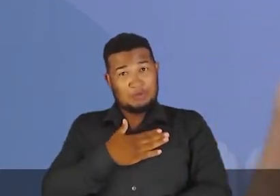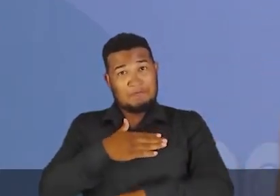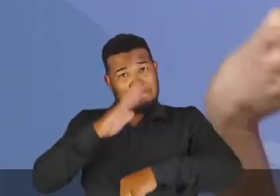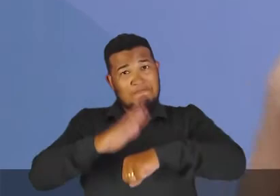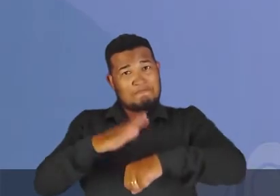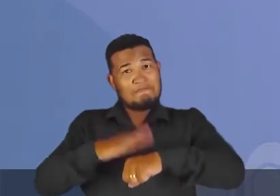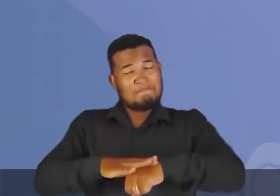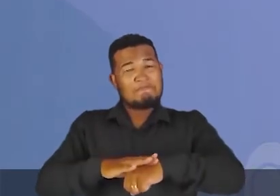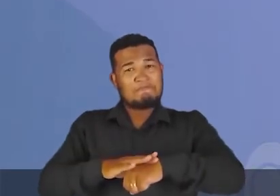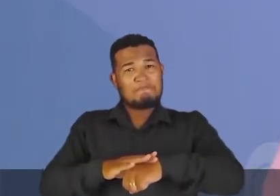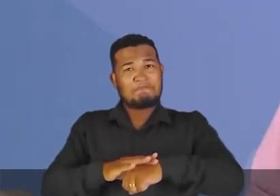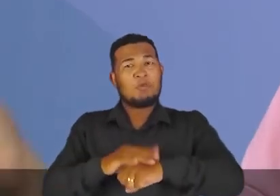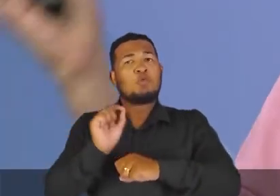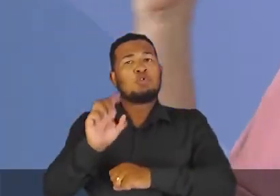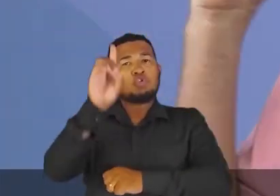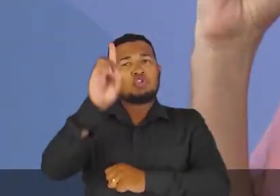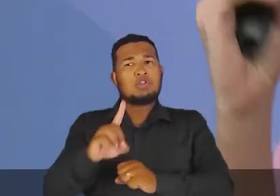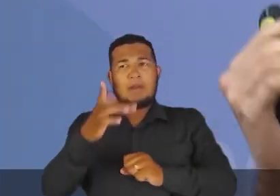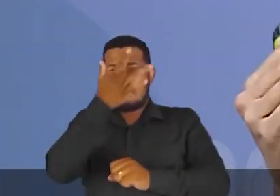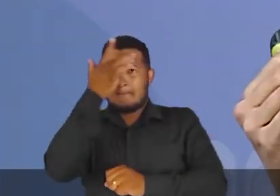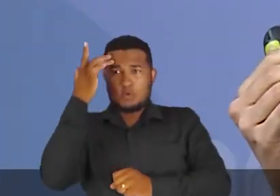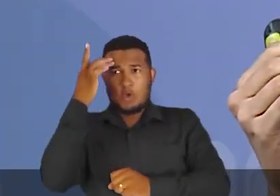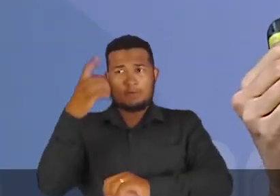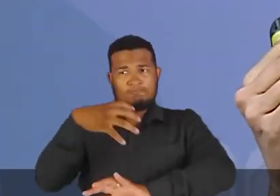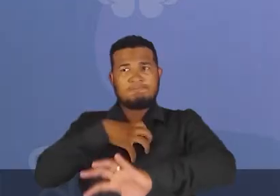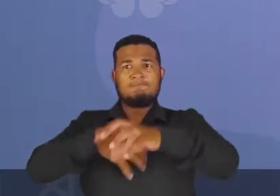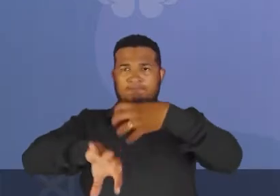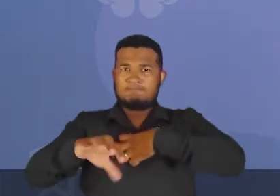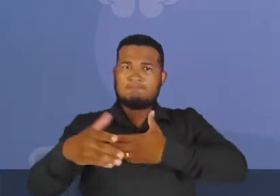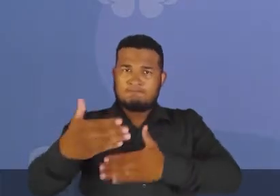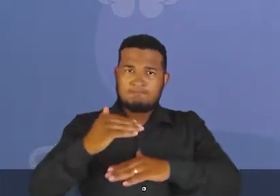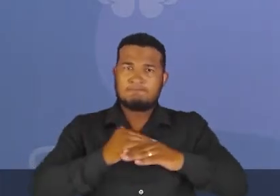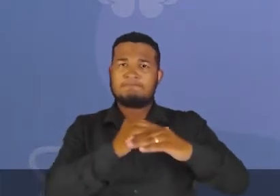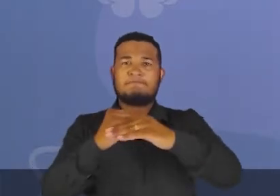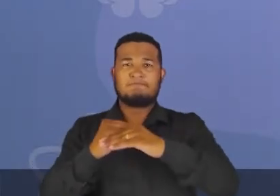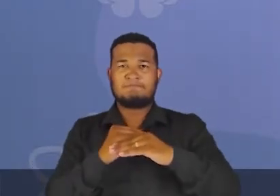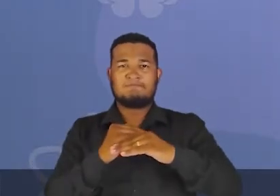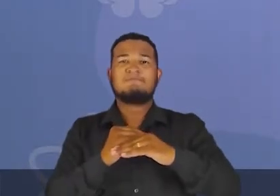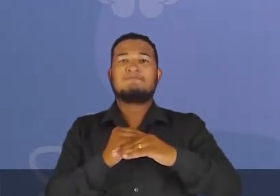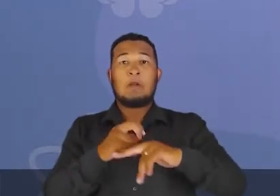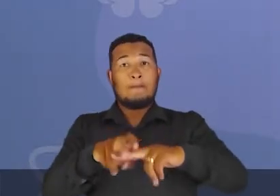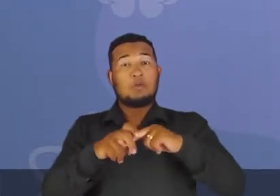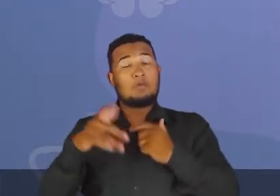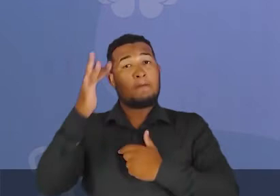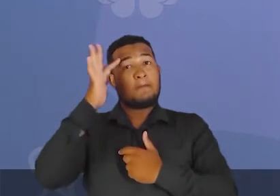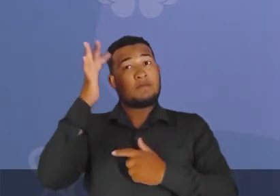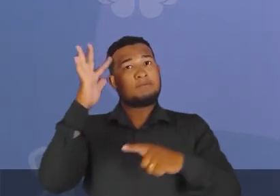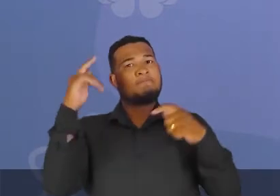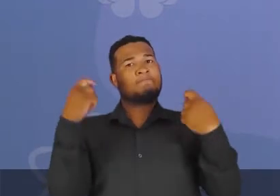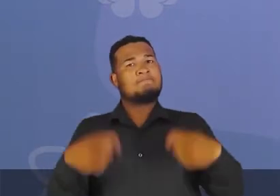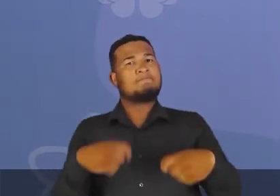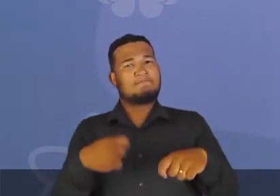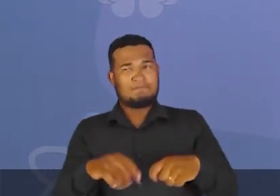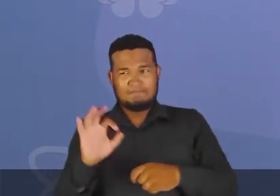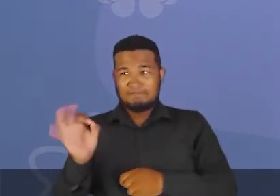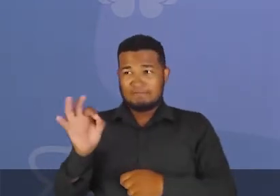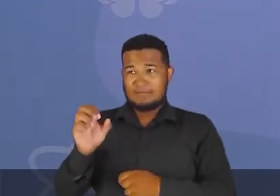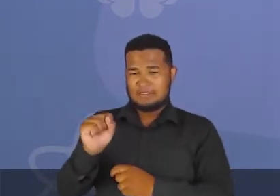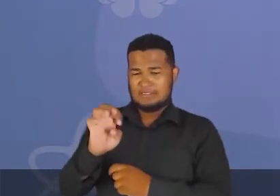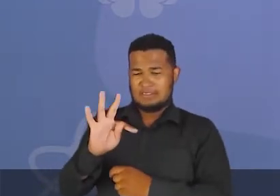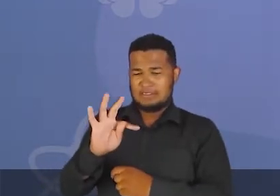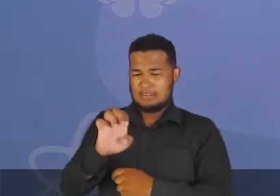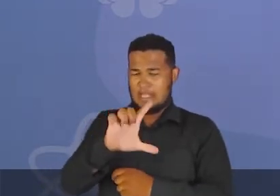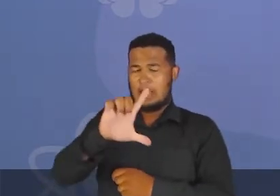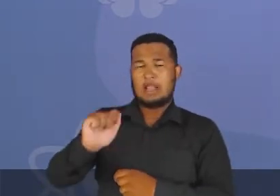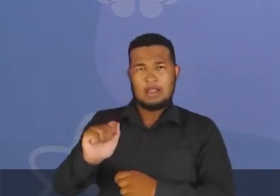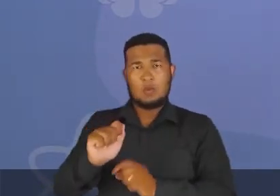defender o direito das pessoas que me são queridas. Então, gente, a gente precisa pensar aqui, né, professora Estela, o que